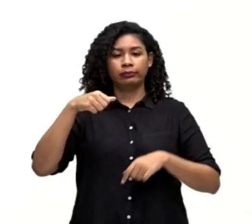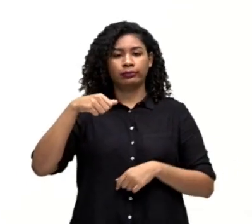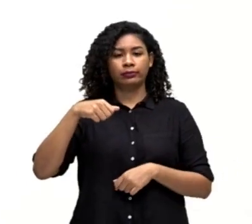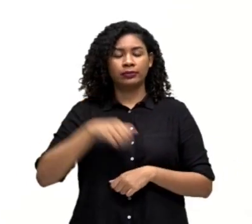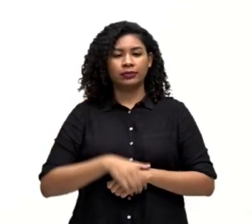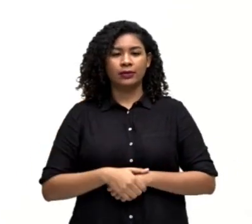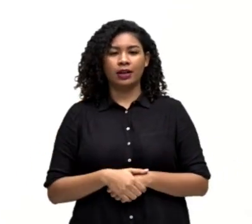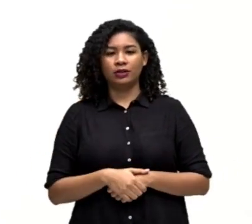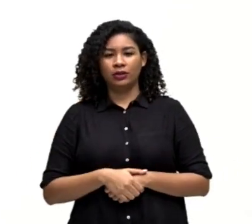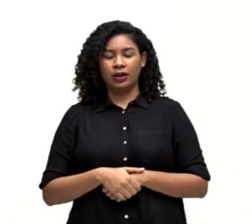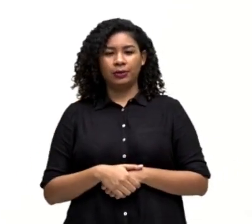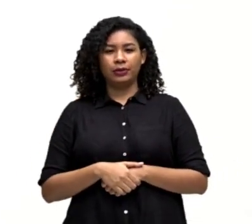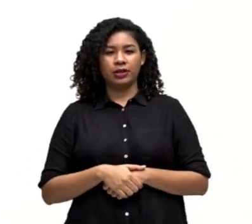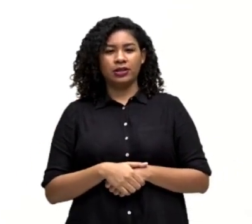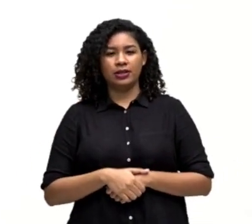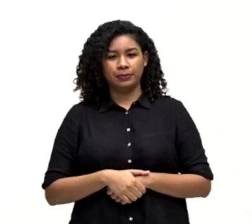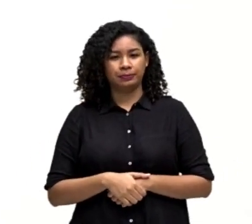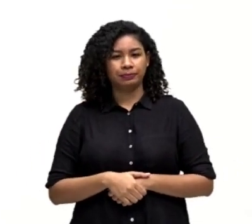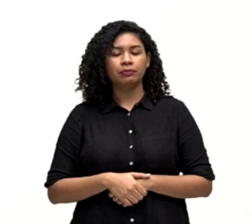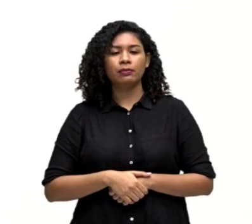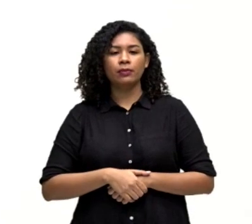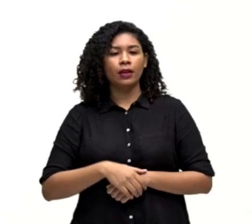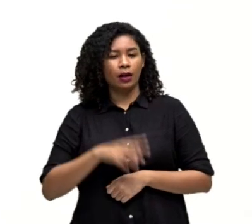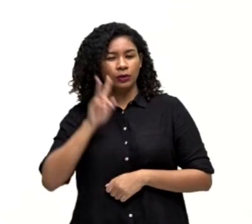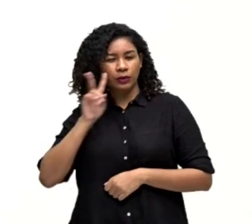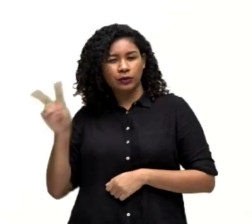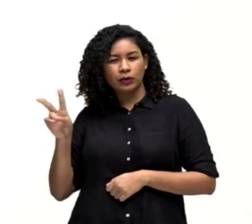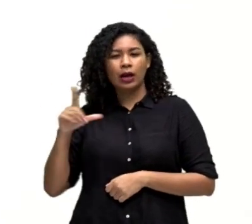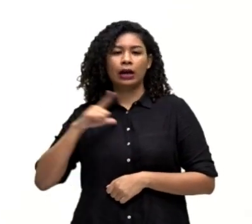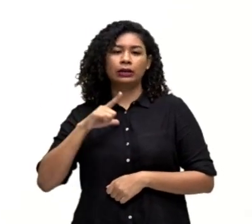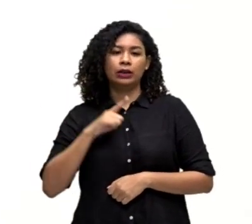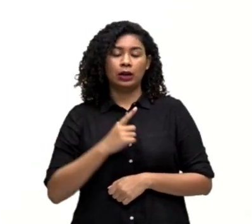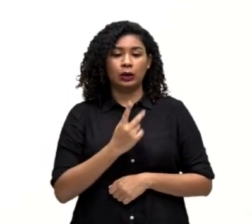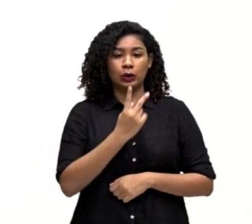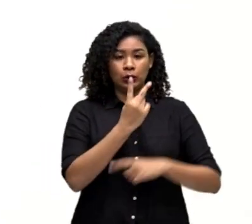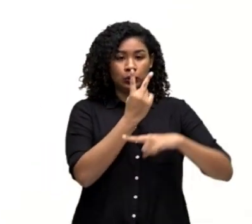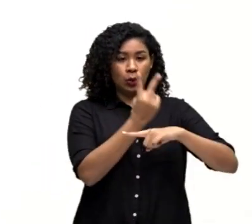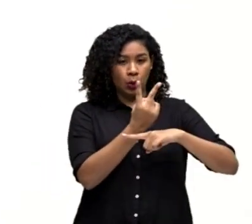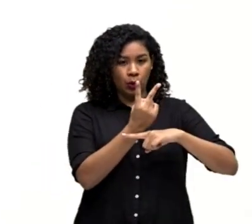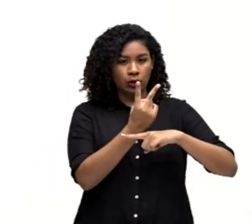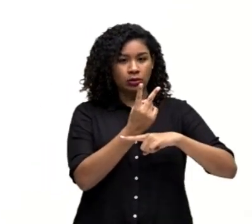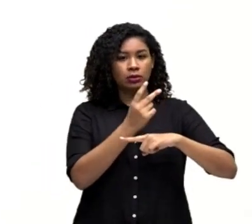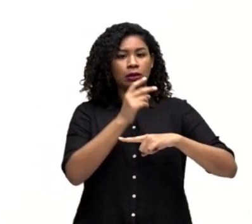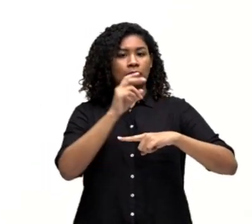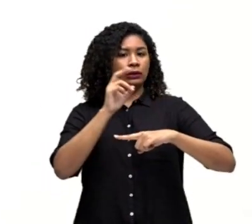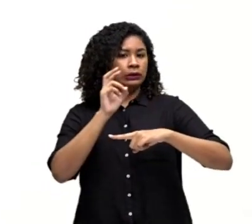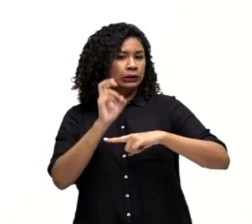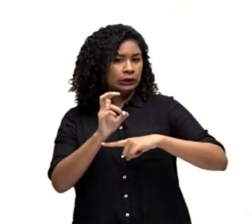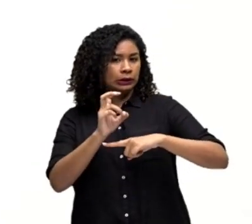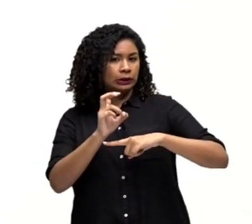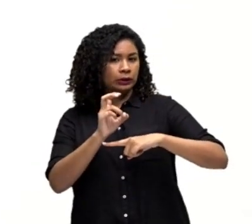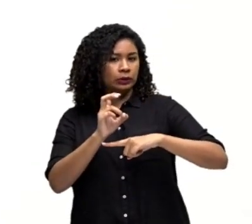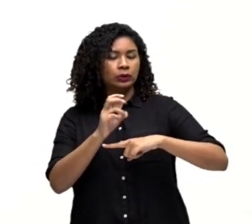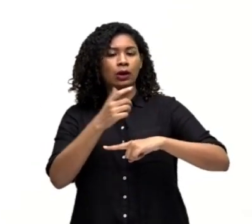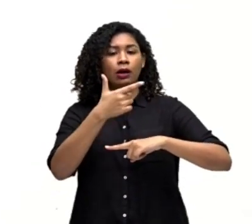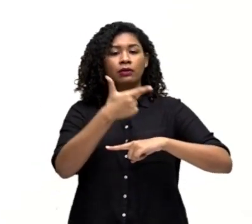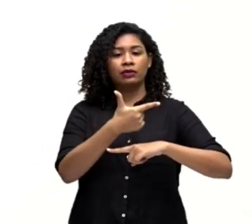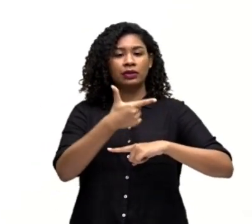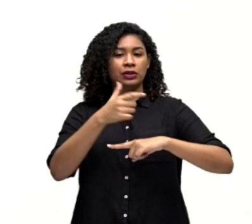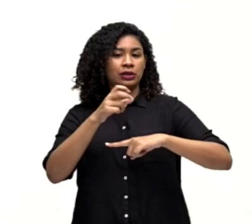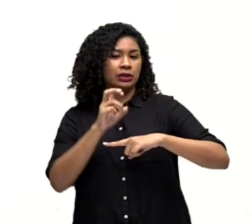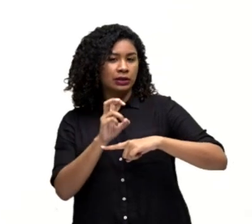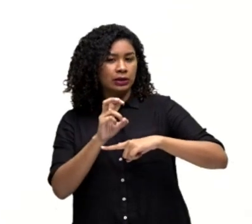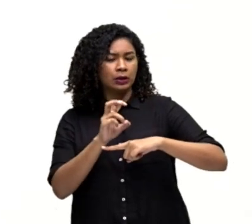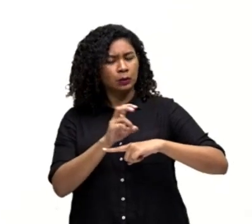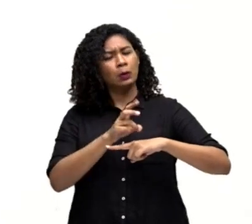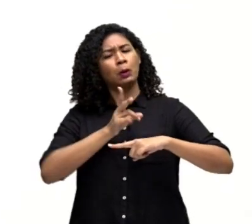eu tenho, por exemplo, 2 décimos, nós temos 5 centésimos, 25 milésimos e